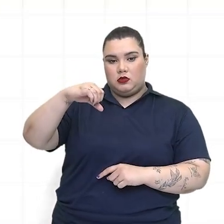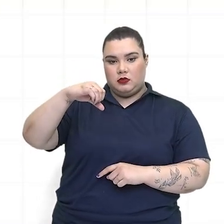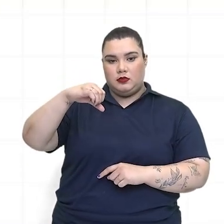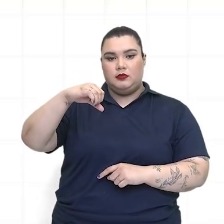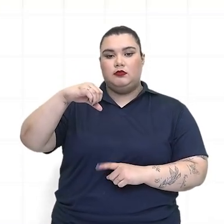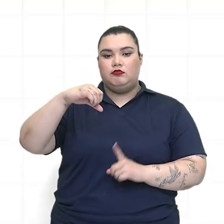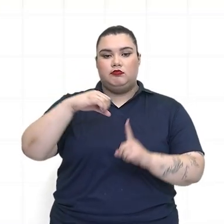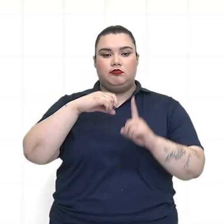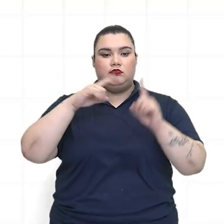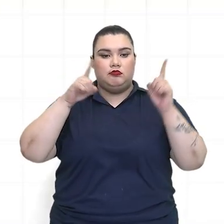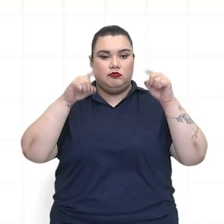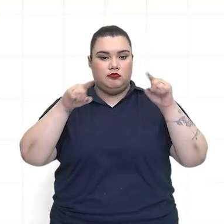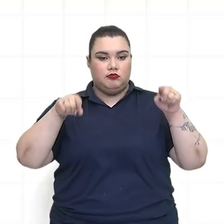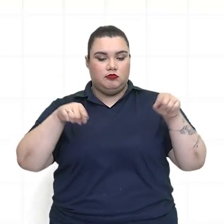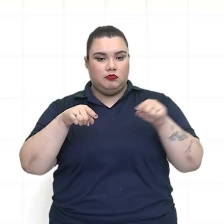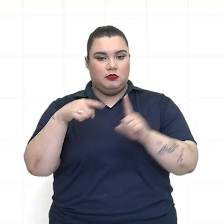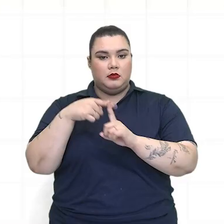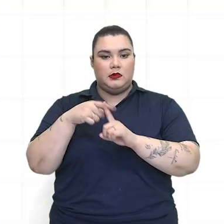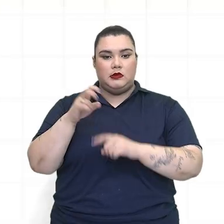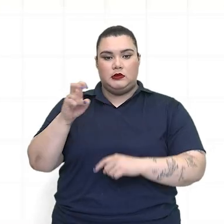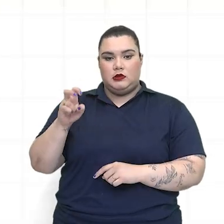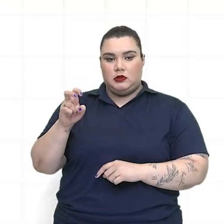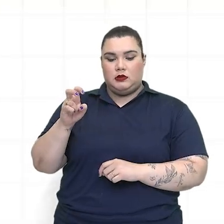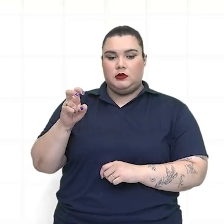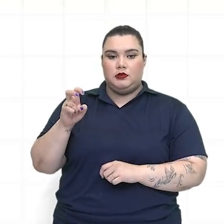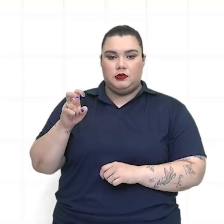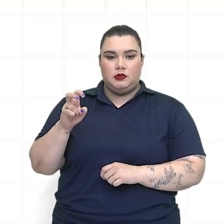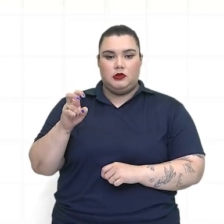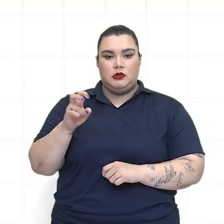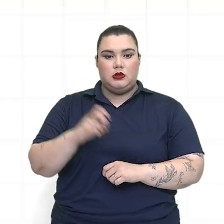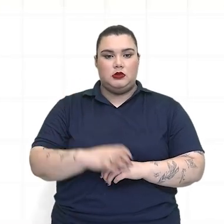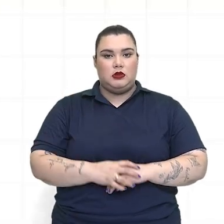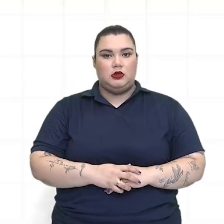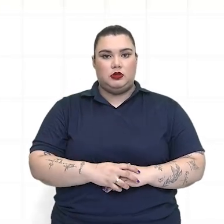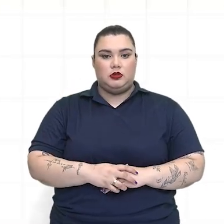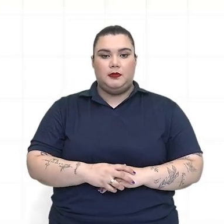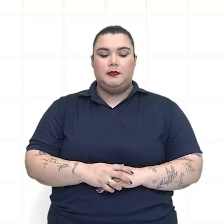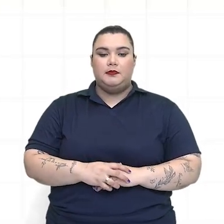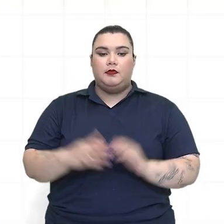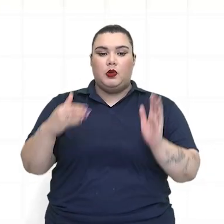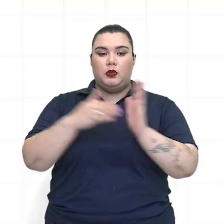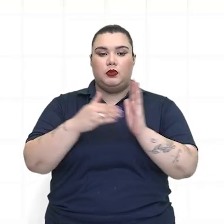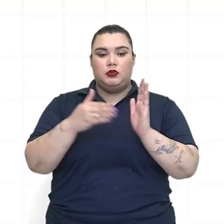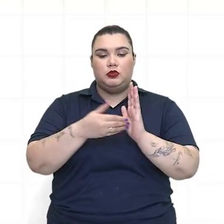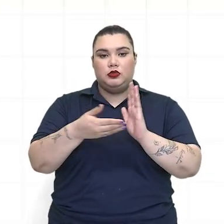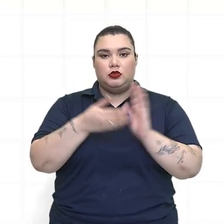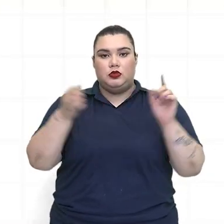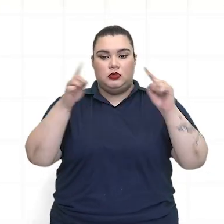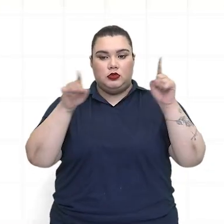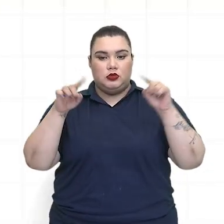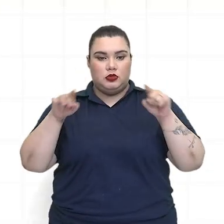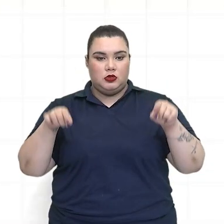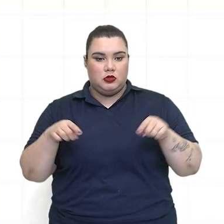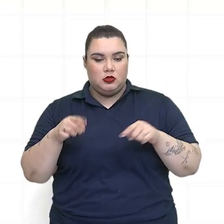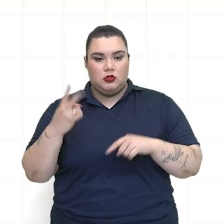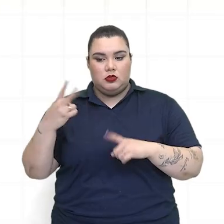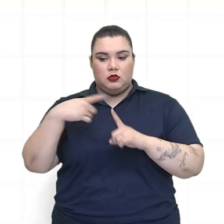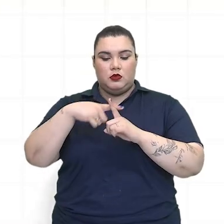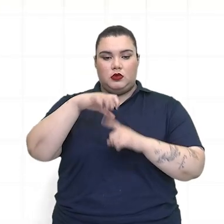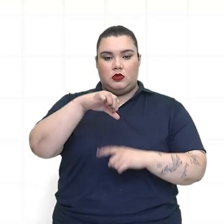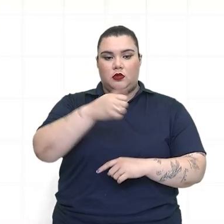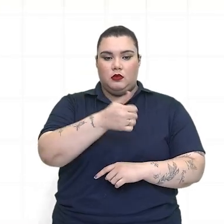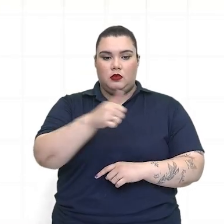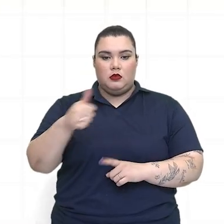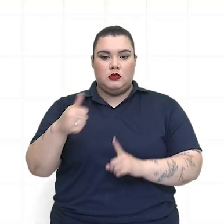3, 9. Correto? Mais 5. E por último eliminamos as chaves, né? 2 mais